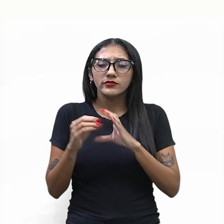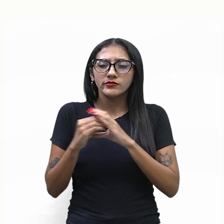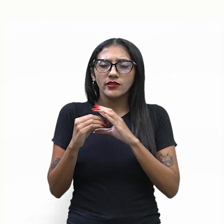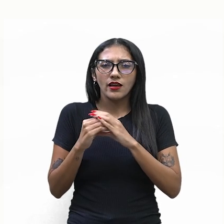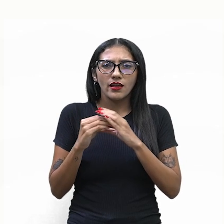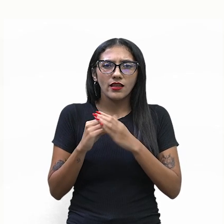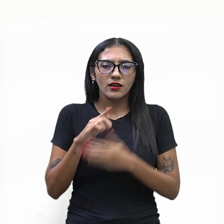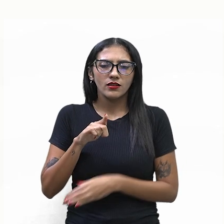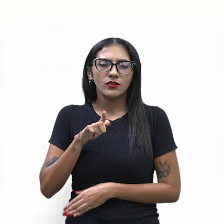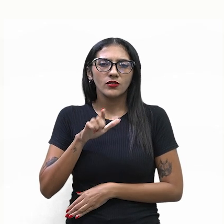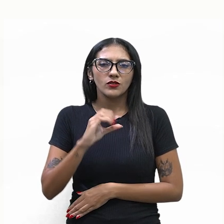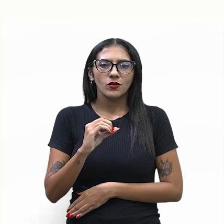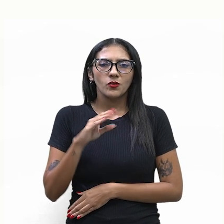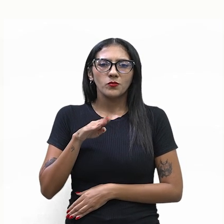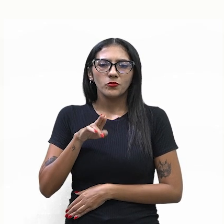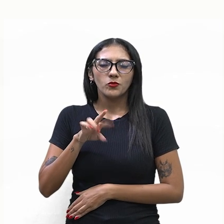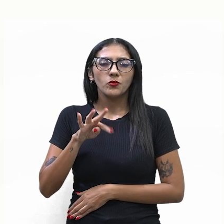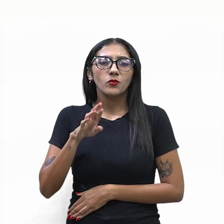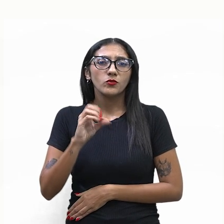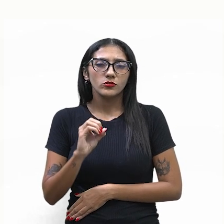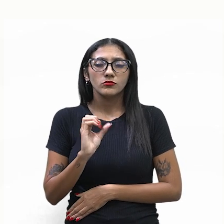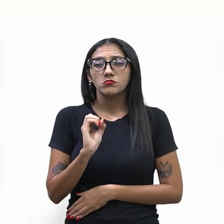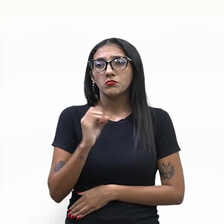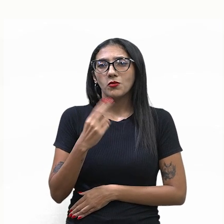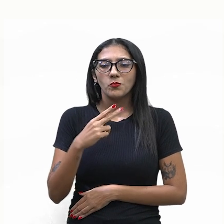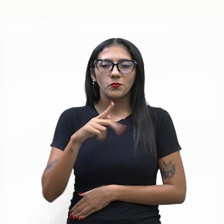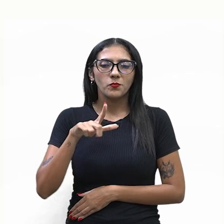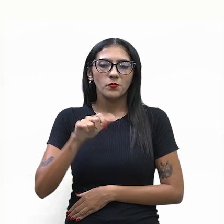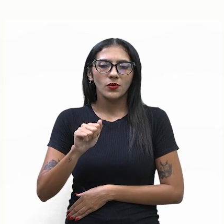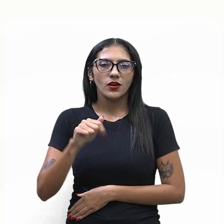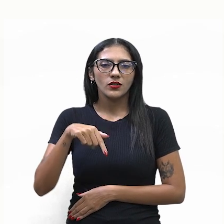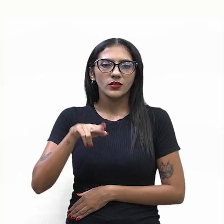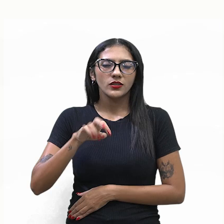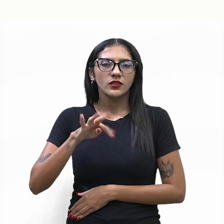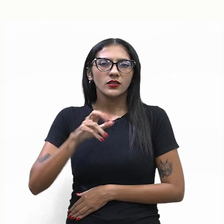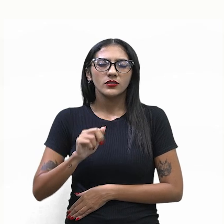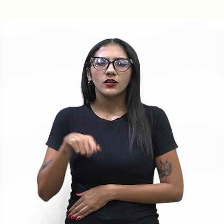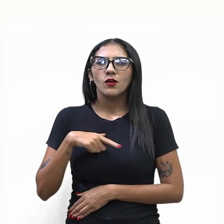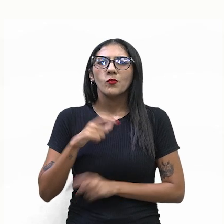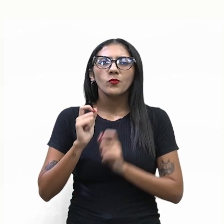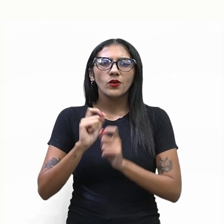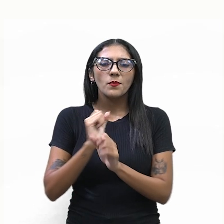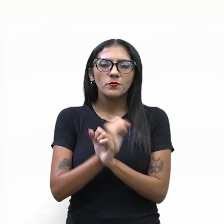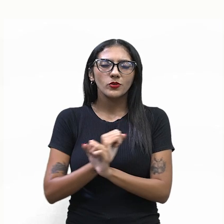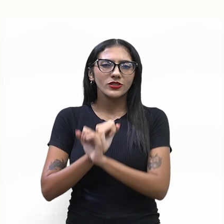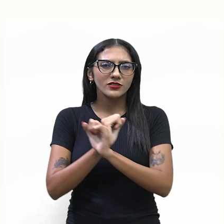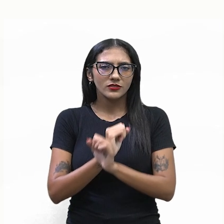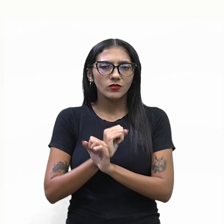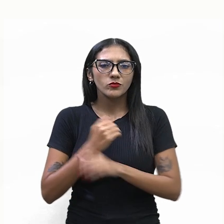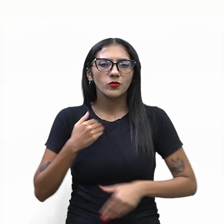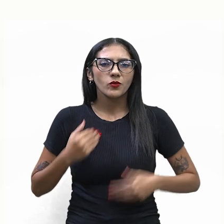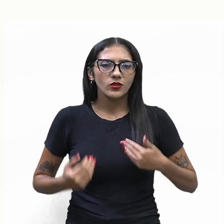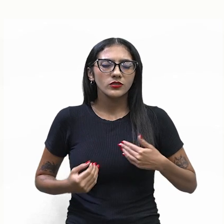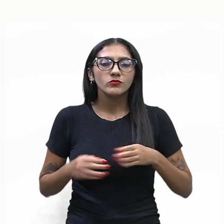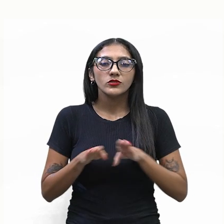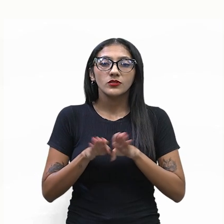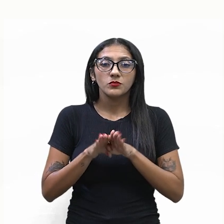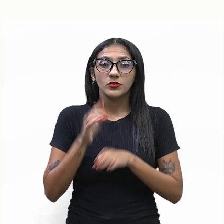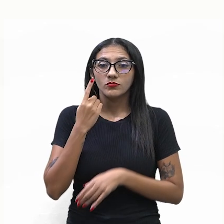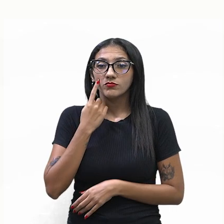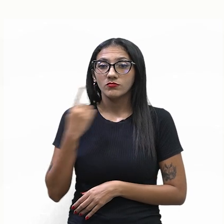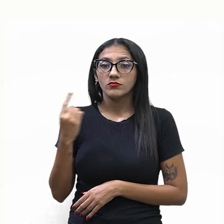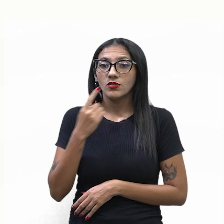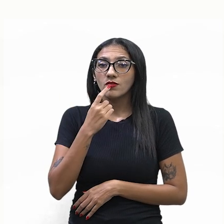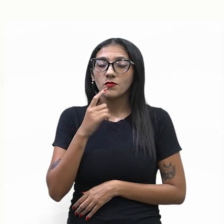chamadas de glóbulos brancos ou plaquetas, que vão servir aí como defesa do organismo. E nós temos os glóbulos vermelhos, que